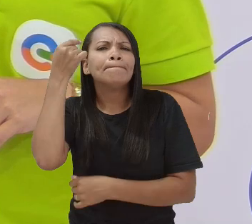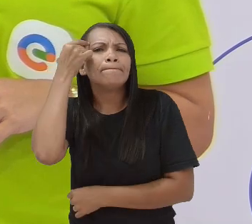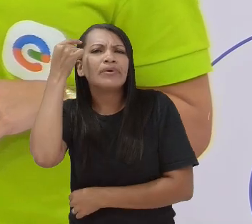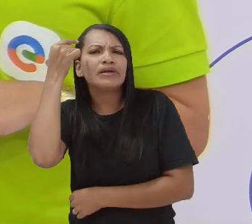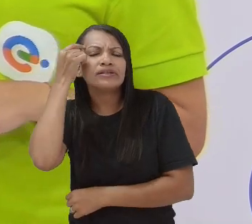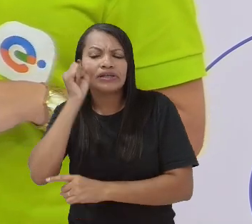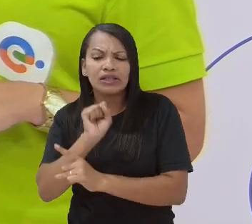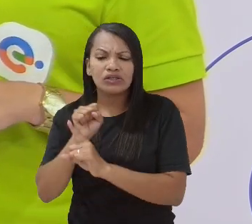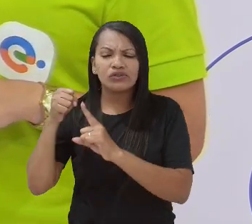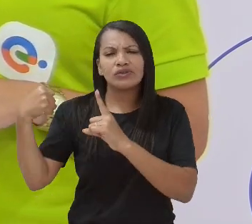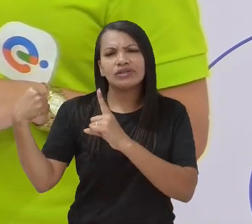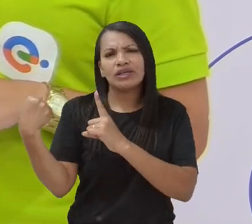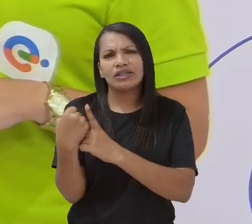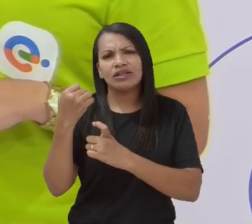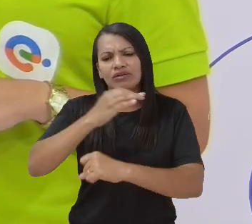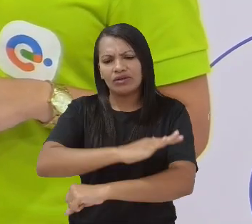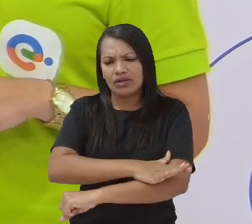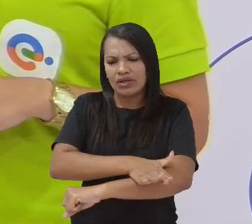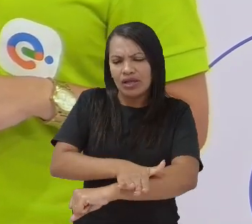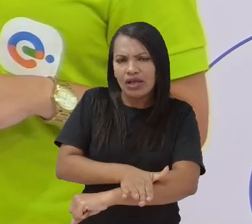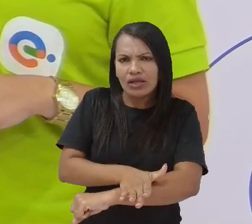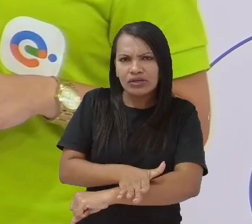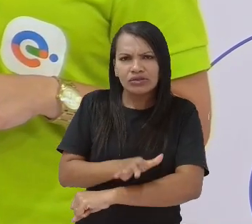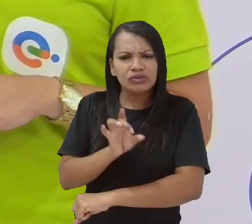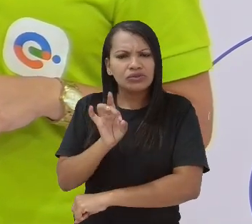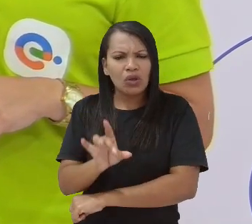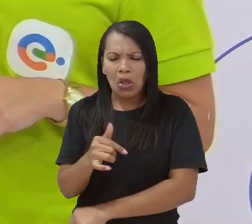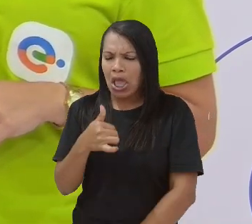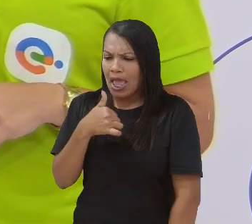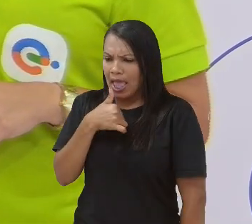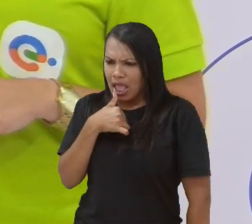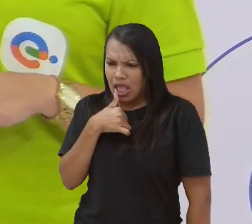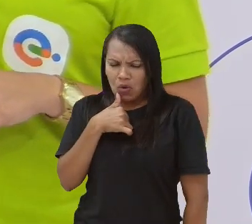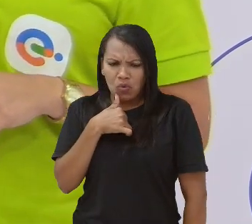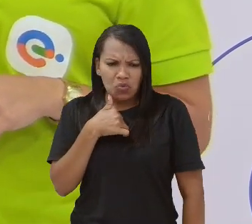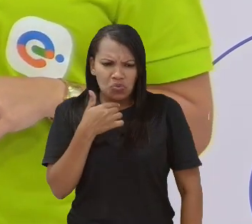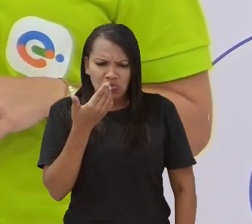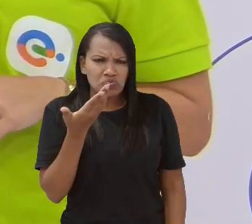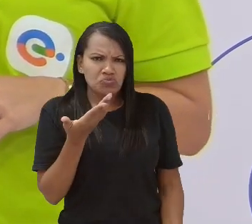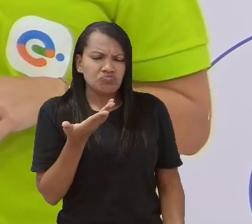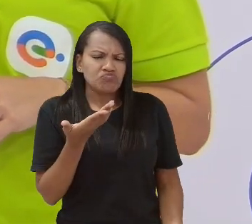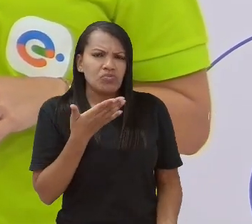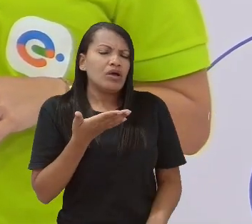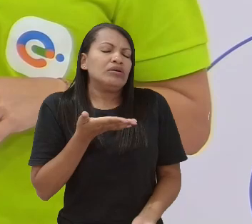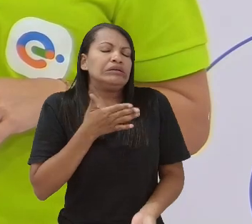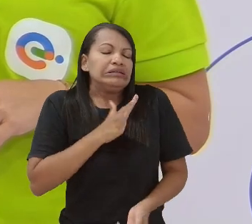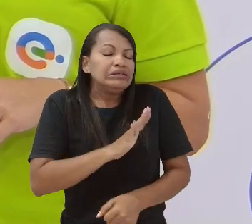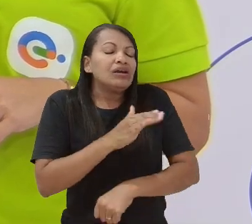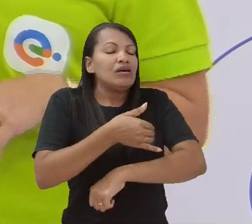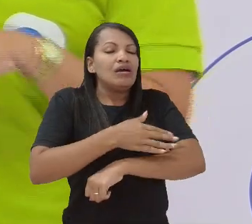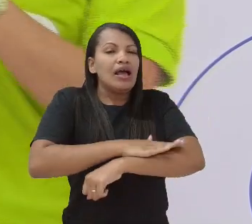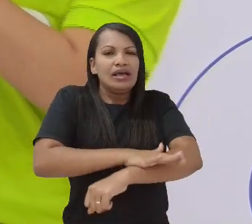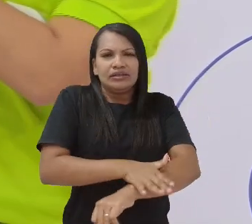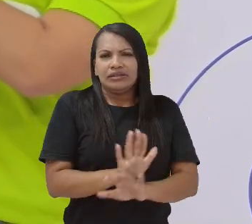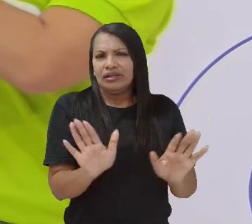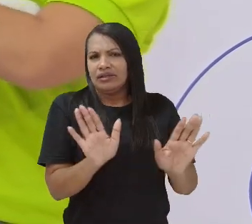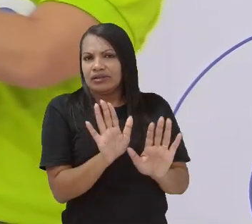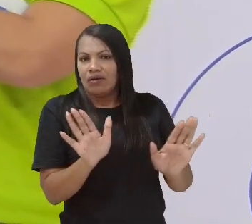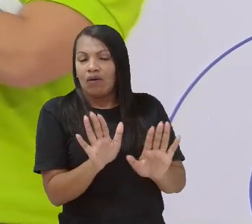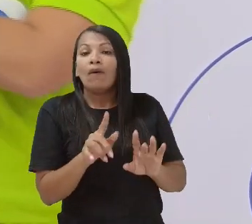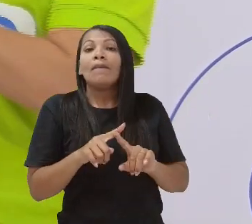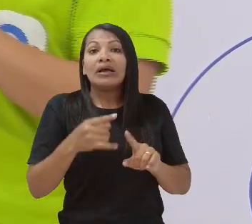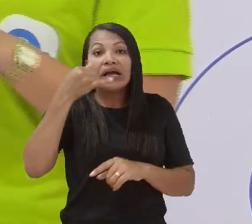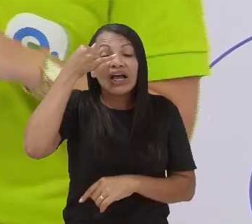sociedade racista, não basta a gente dizer, eu não sou racista. A gente tem que ser antirracista. Que é o mais